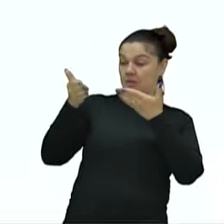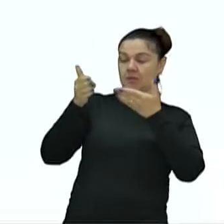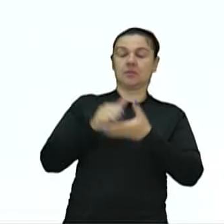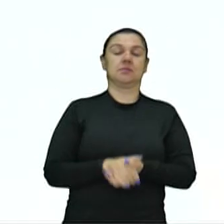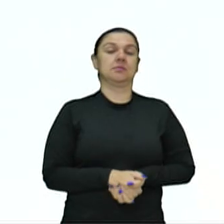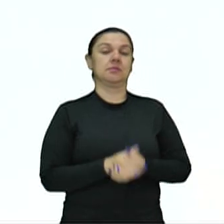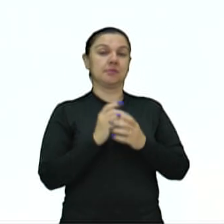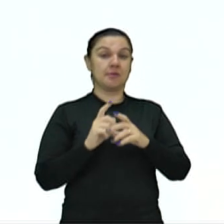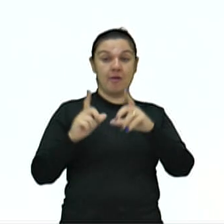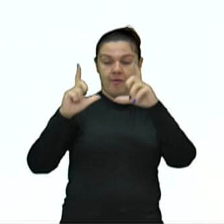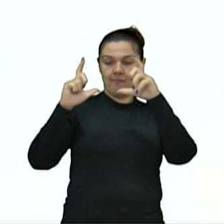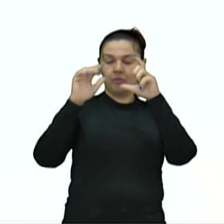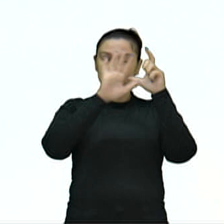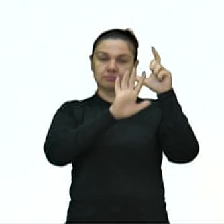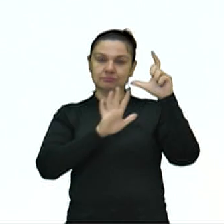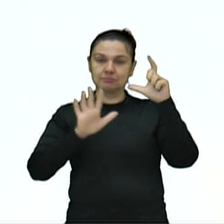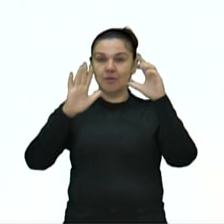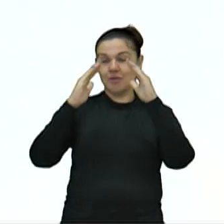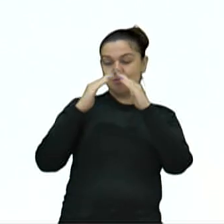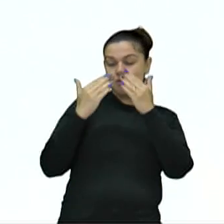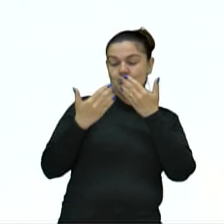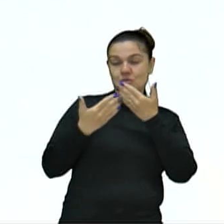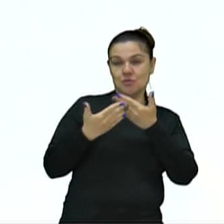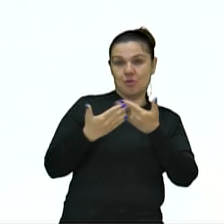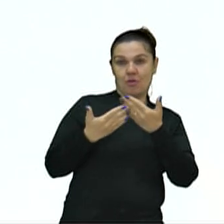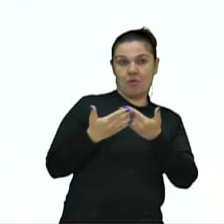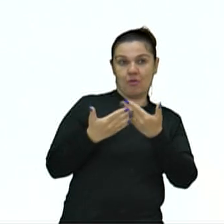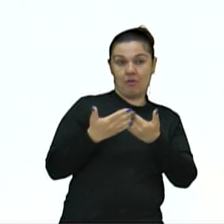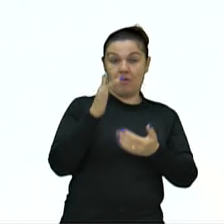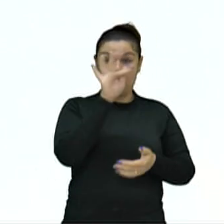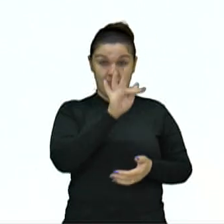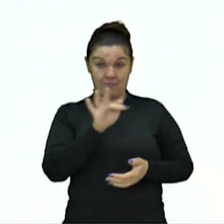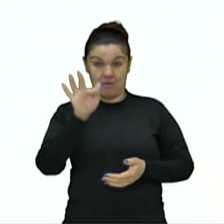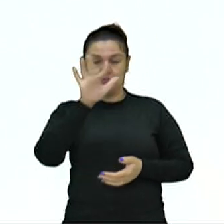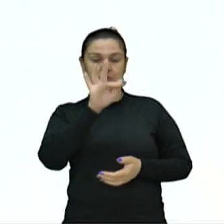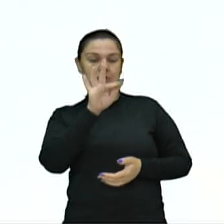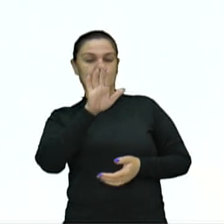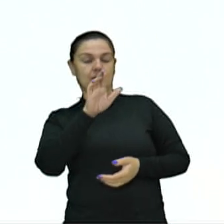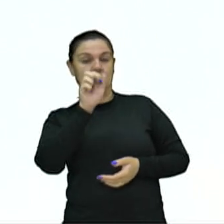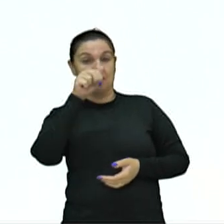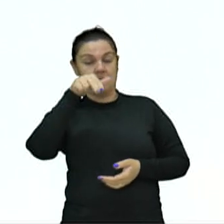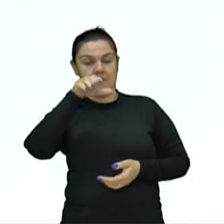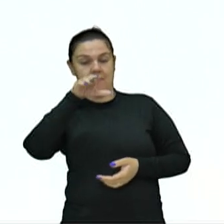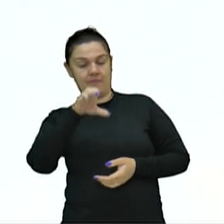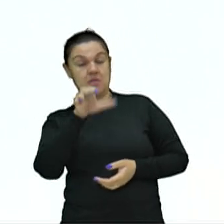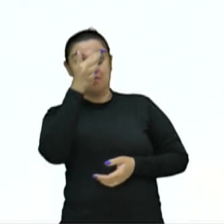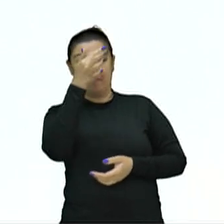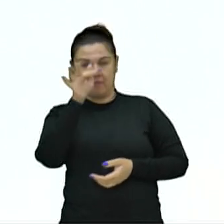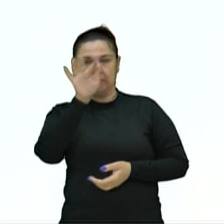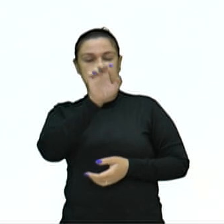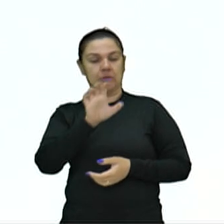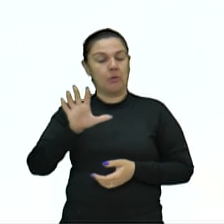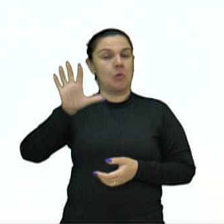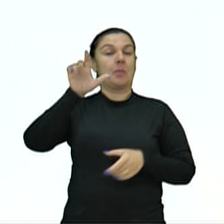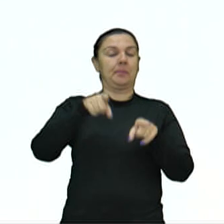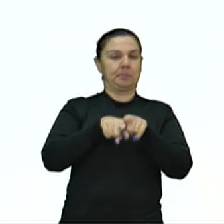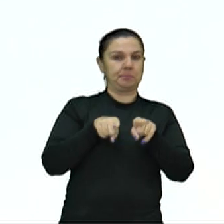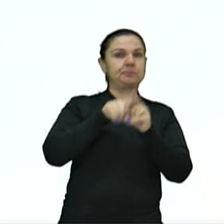imagem da fachada do Collège de France, que é uma instituição de muito prestígio na França, na Europa e no mundo.